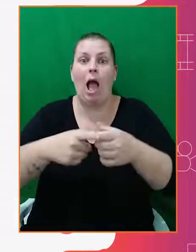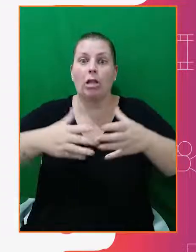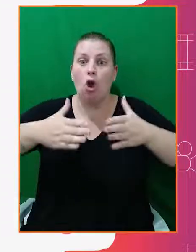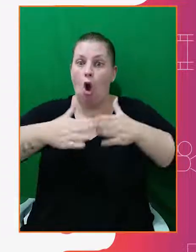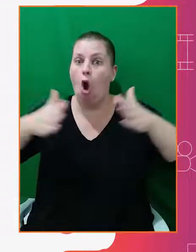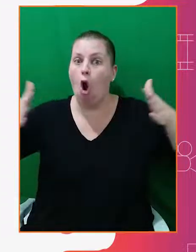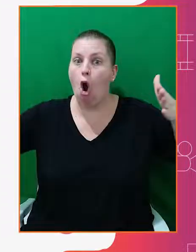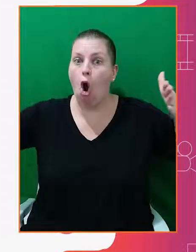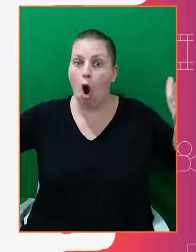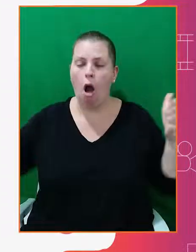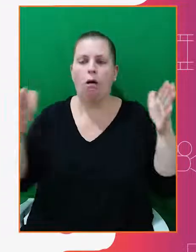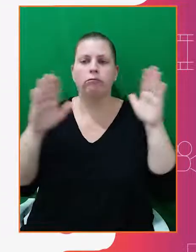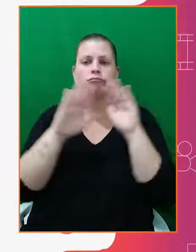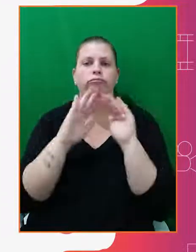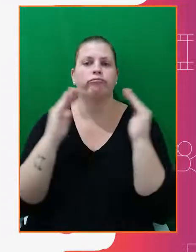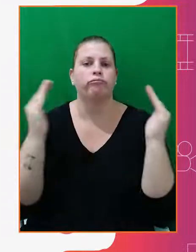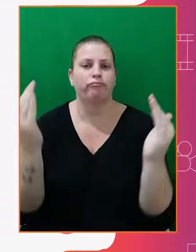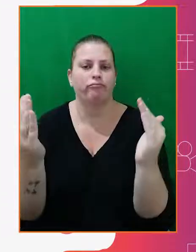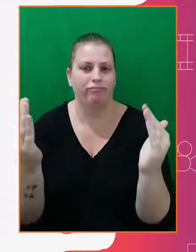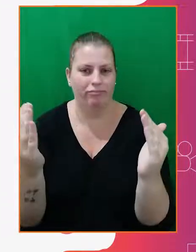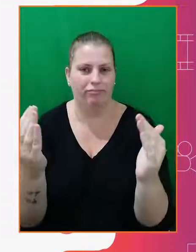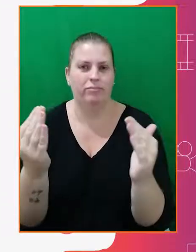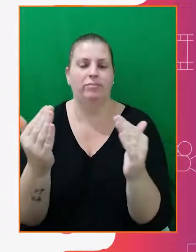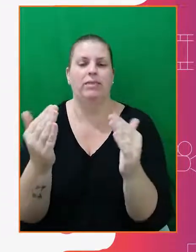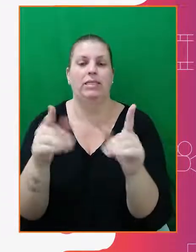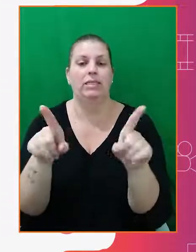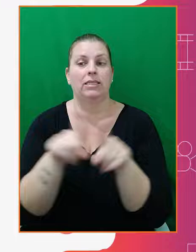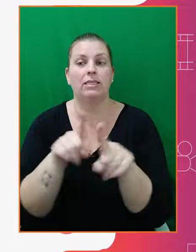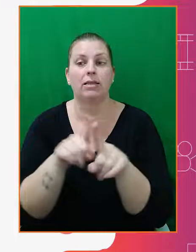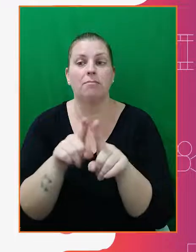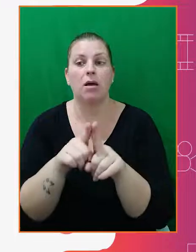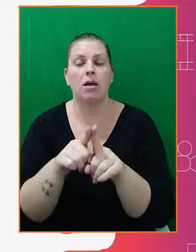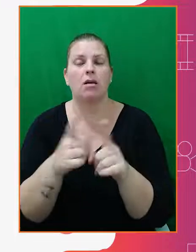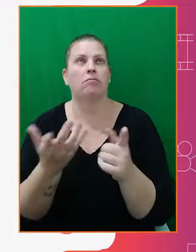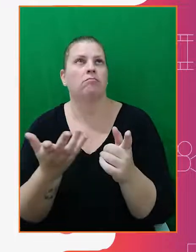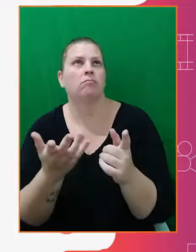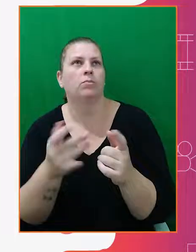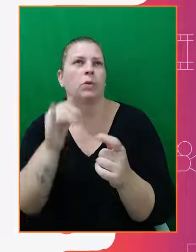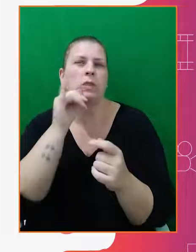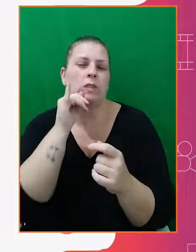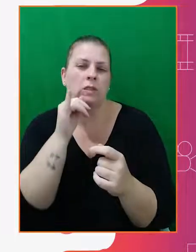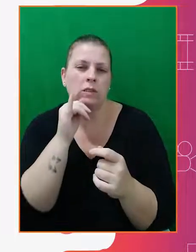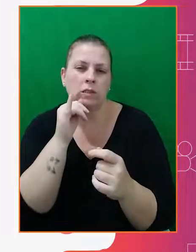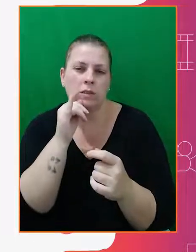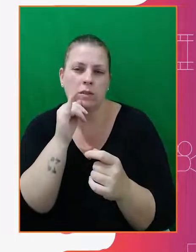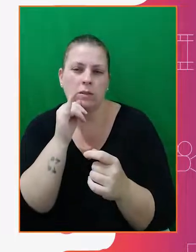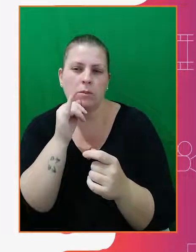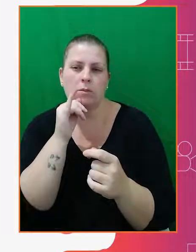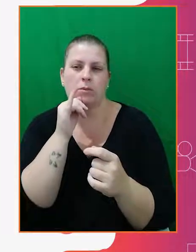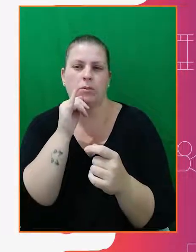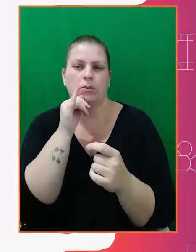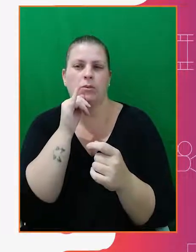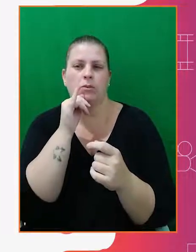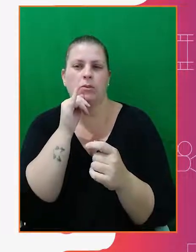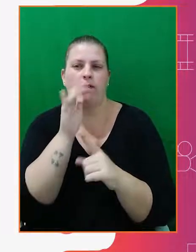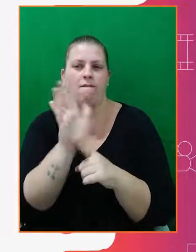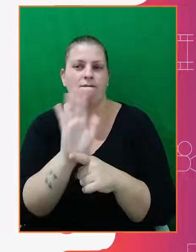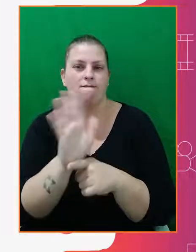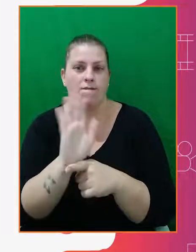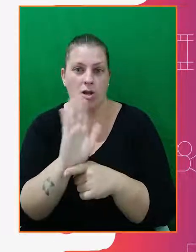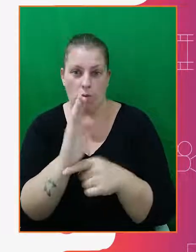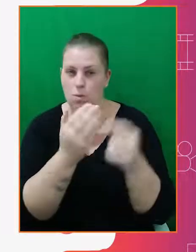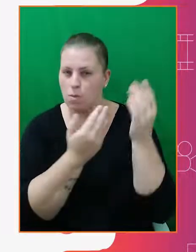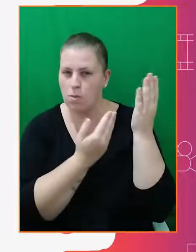inteiras. Mas ele também pode ser o próprio protagonista da história, como, por exemplo, no filme O Planeta dos